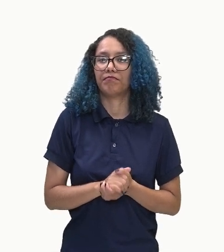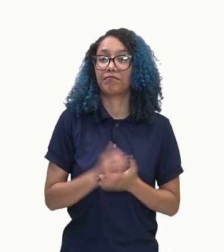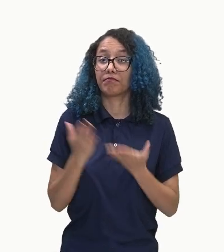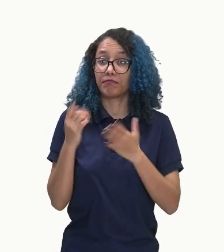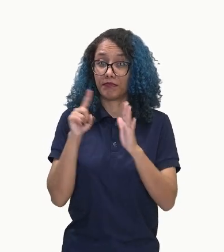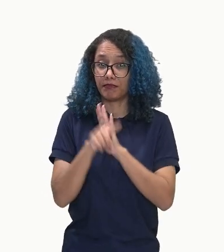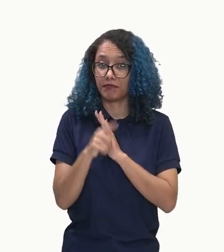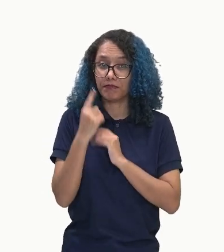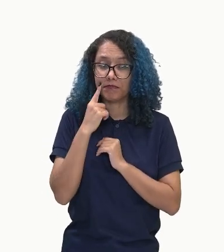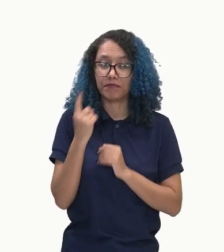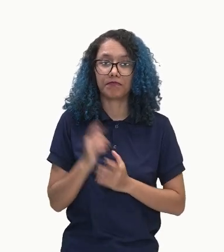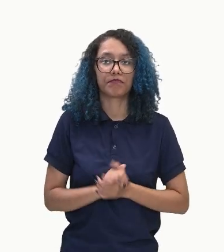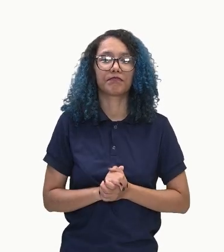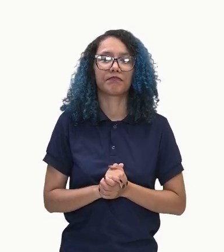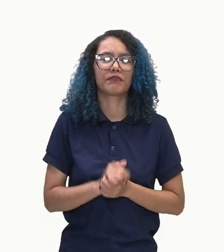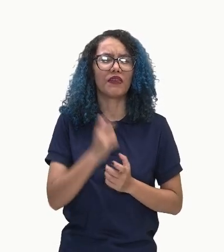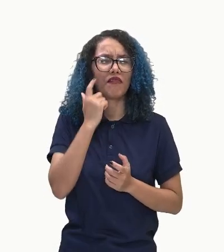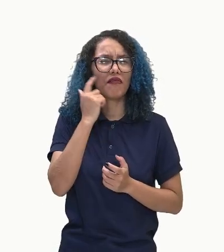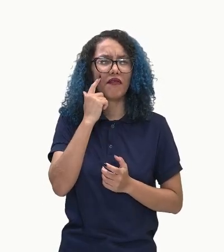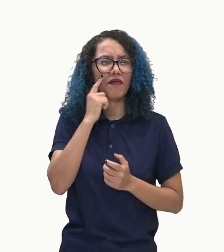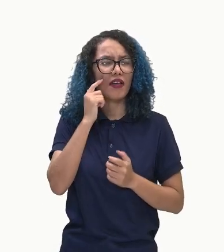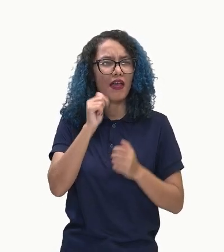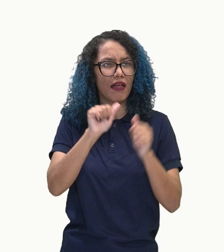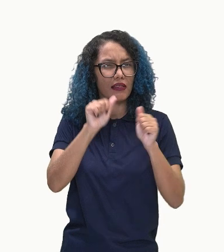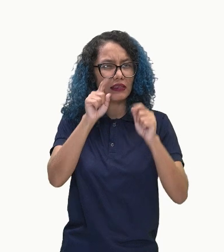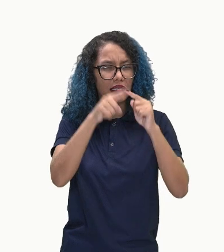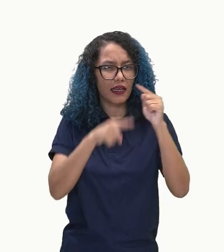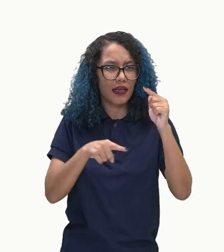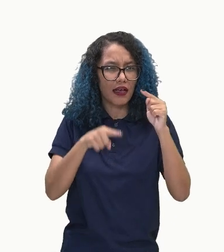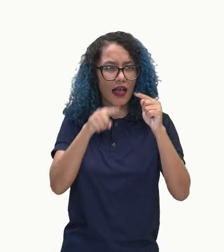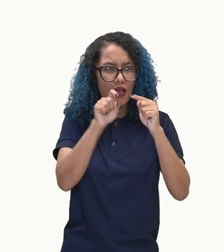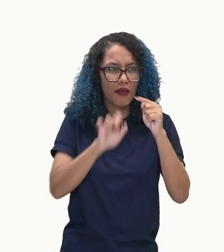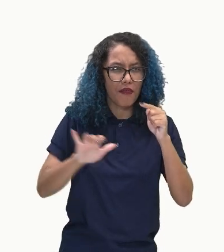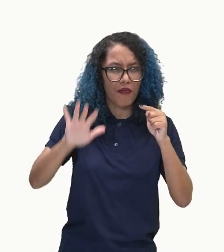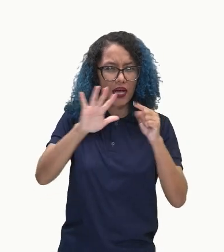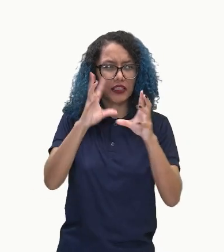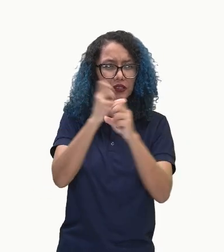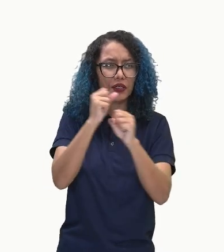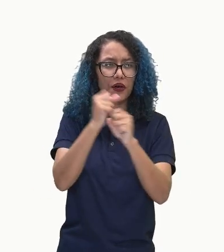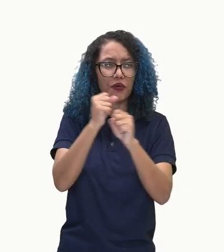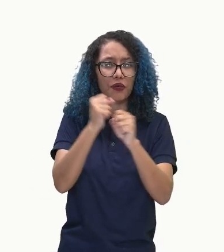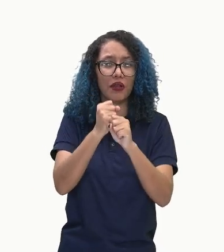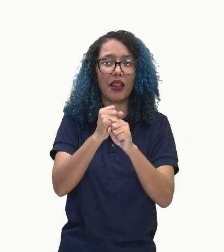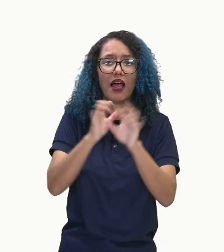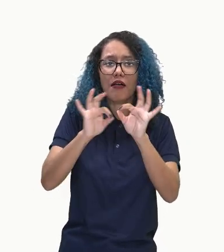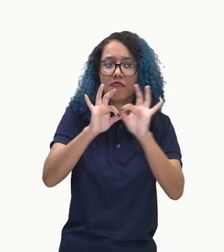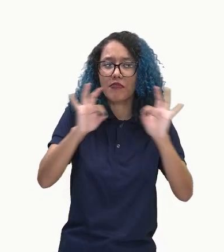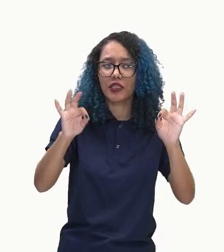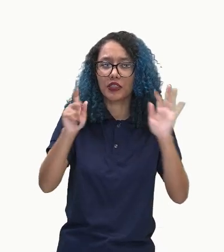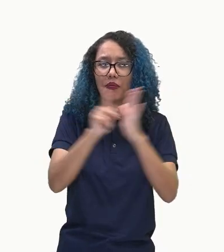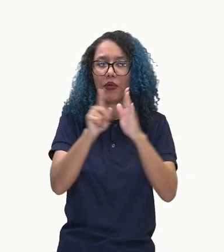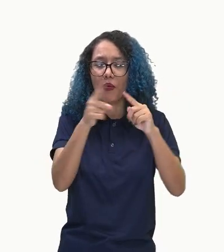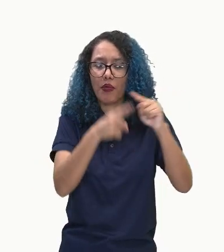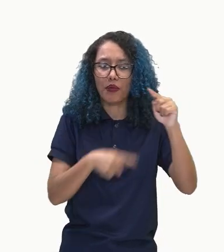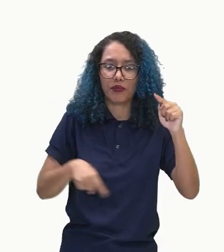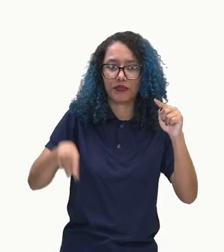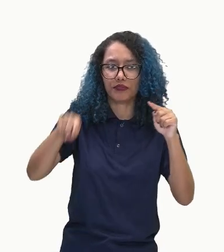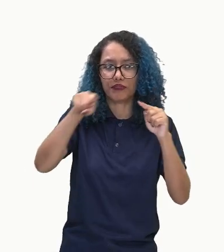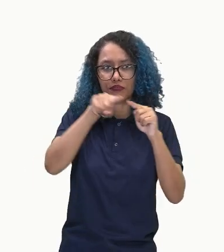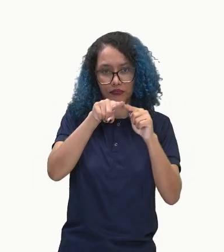para você, ó. Considere a imagem abaixo. Calcule a medida de sua circunferência. Olha só. Use